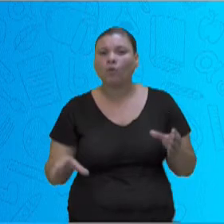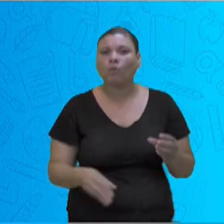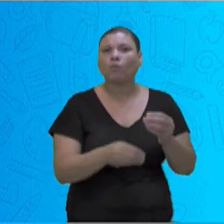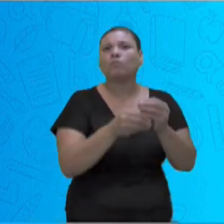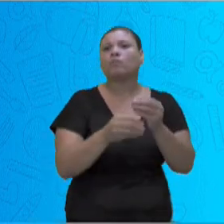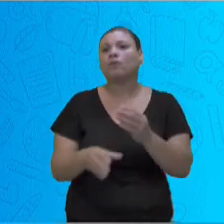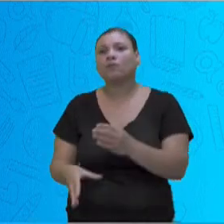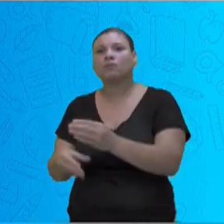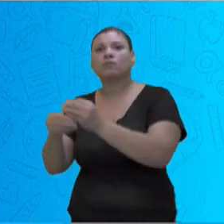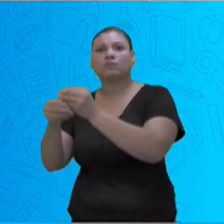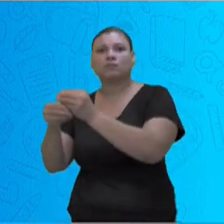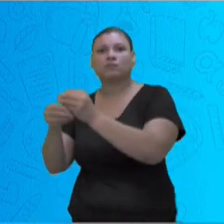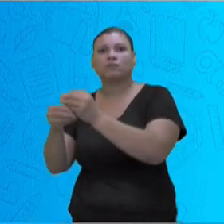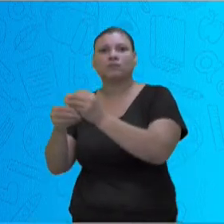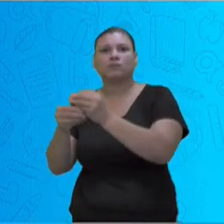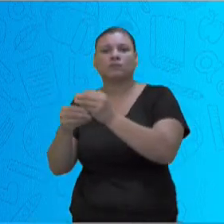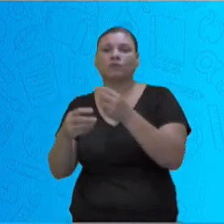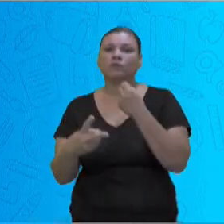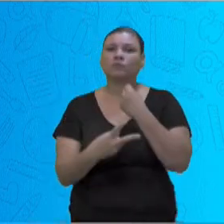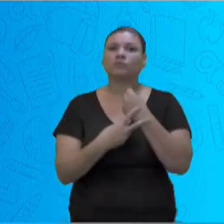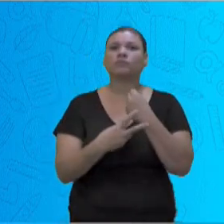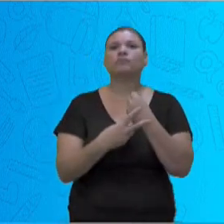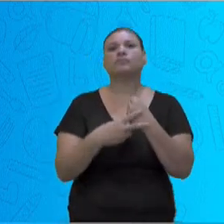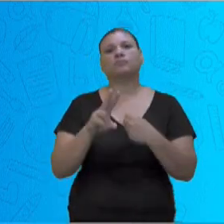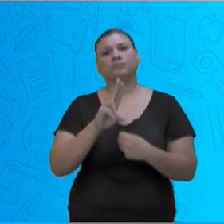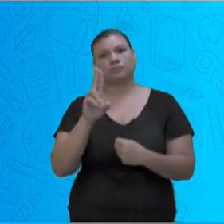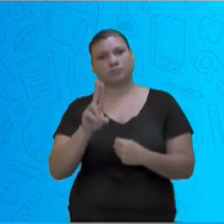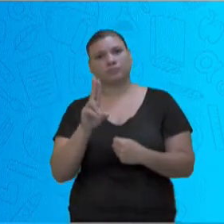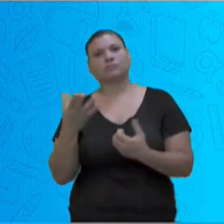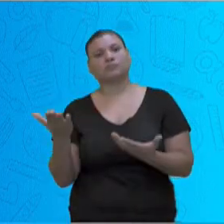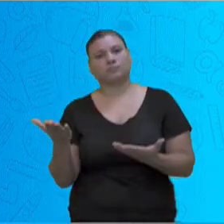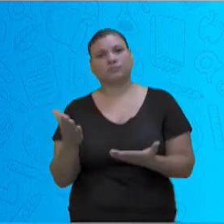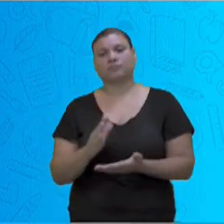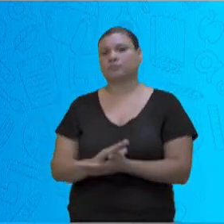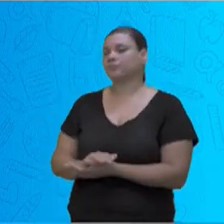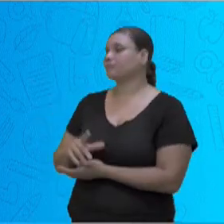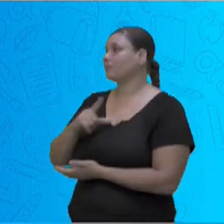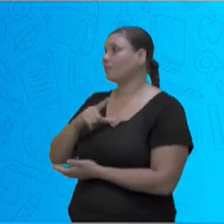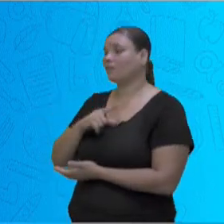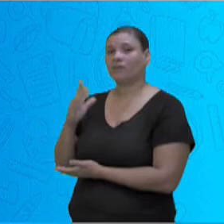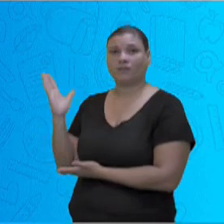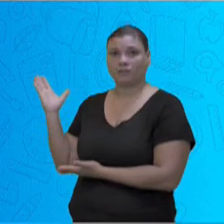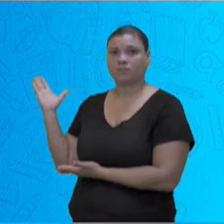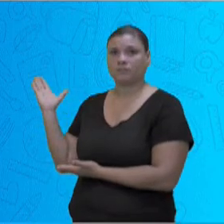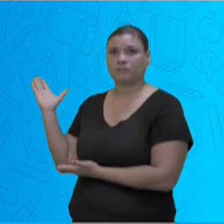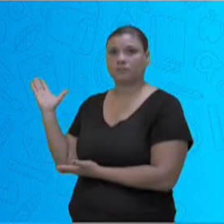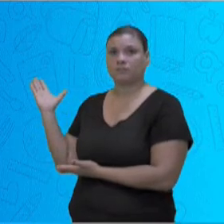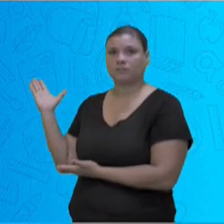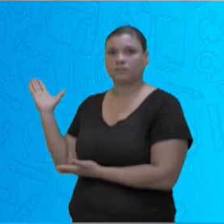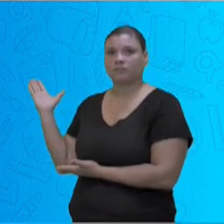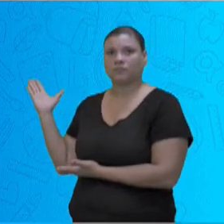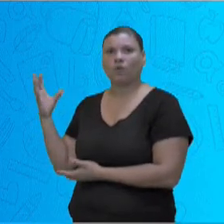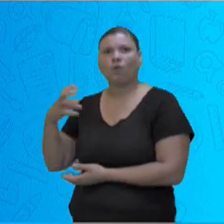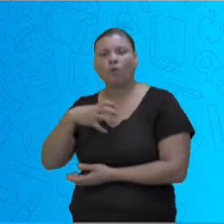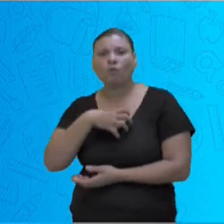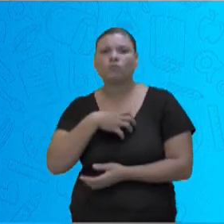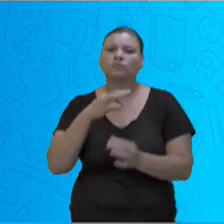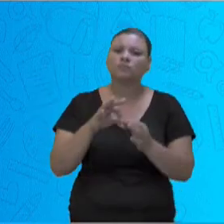be, que é o am, o are e o it. E tem também toda a forma, né, que é a forma